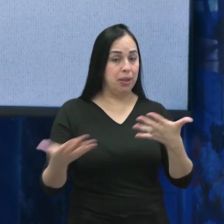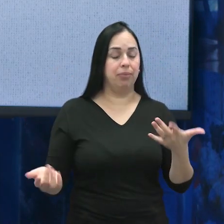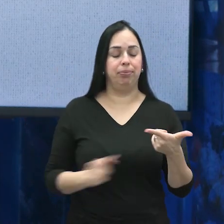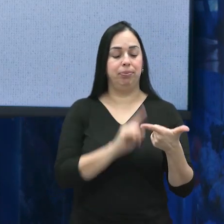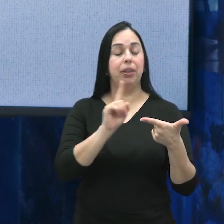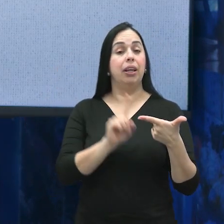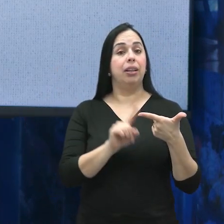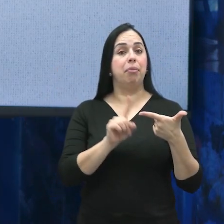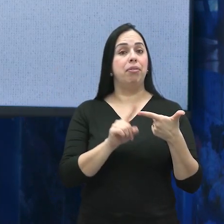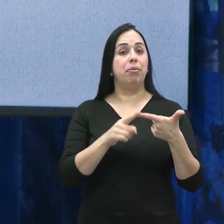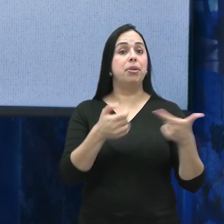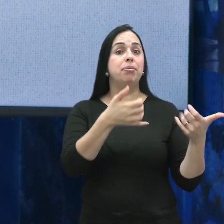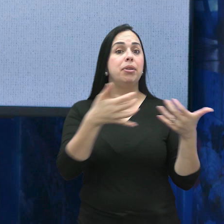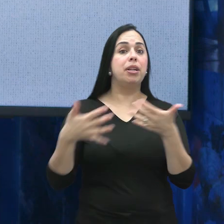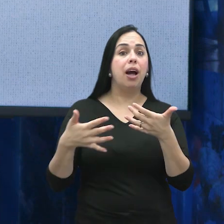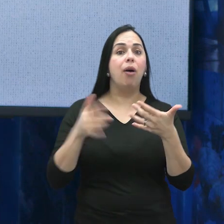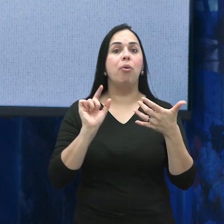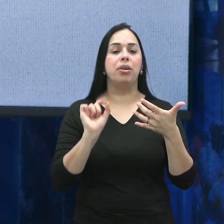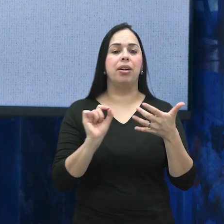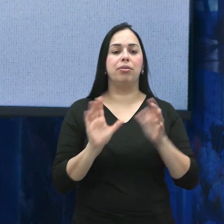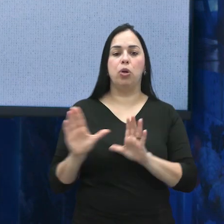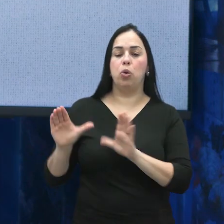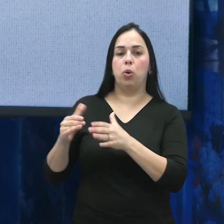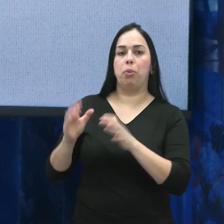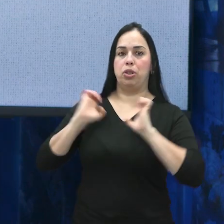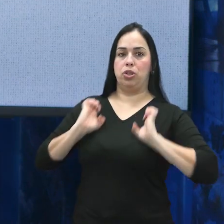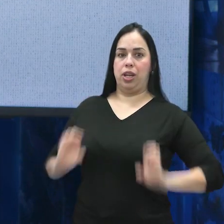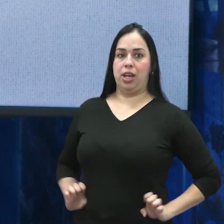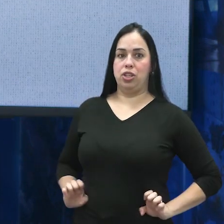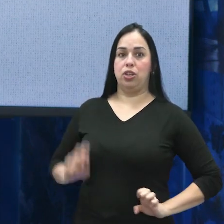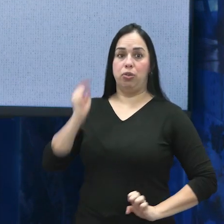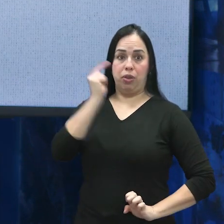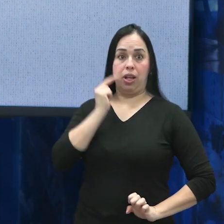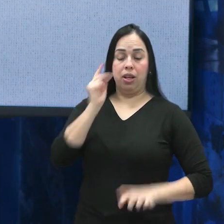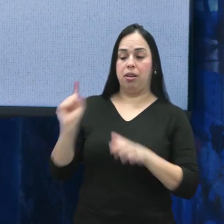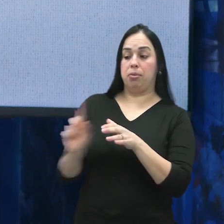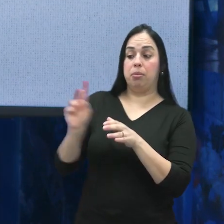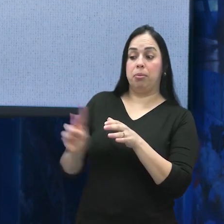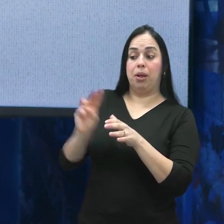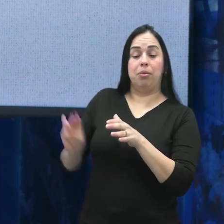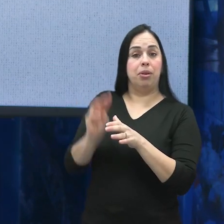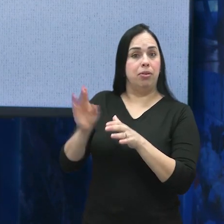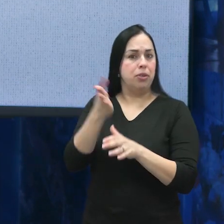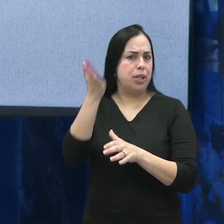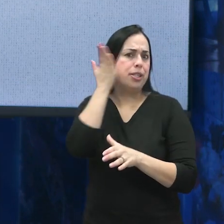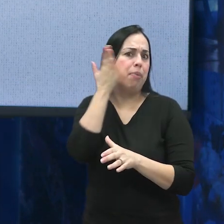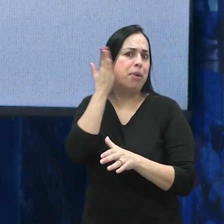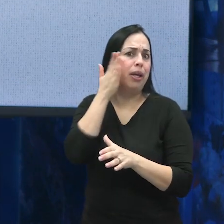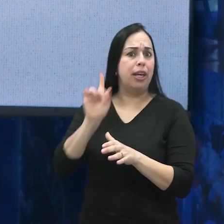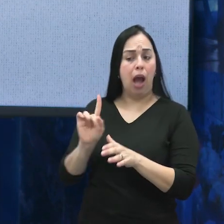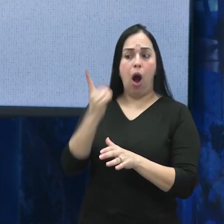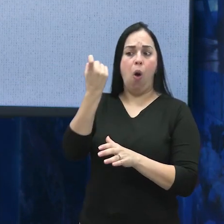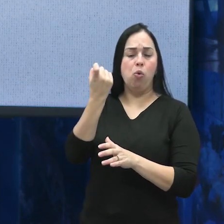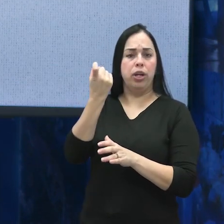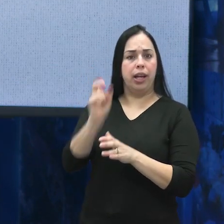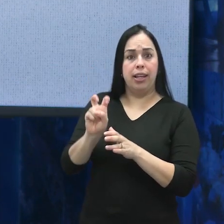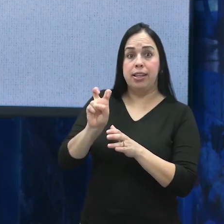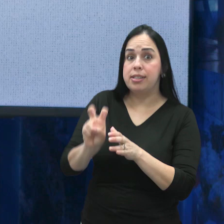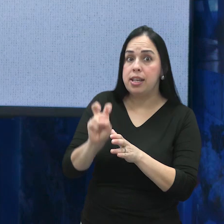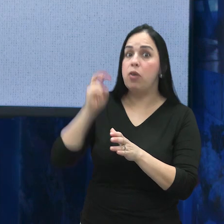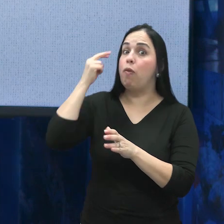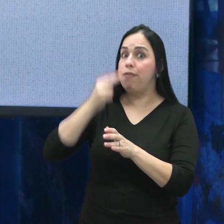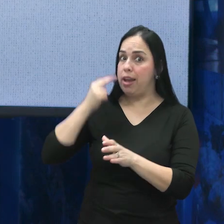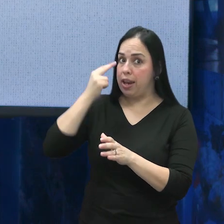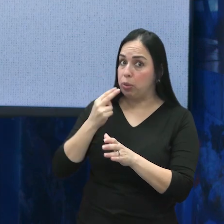programa de hoje. Nesta edição, também apresentaremos a Comissão de Ética e a sua composição. Sabia que ela é a única